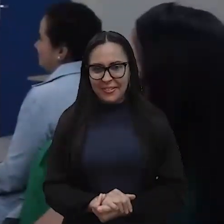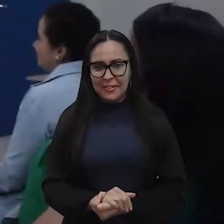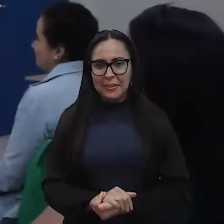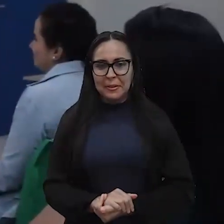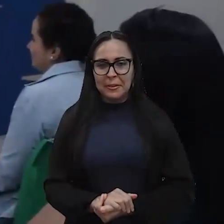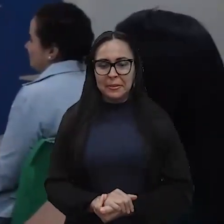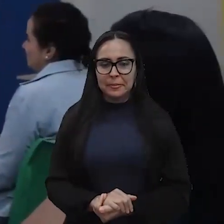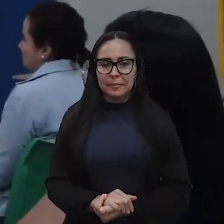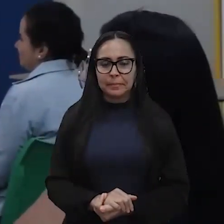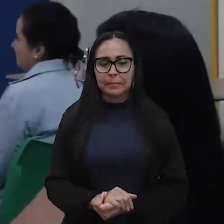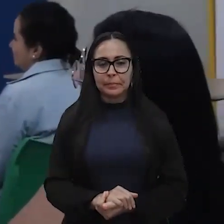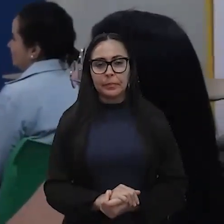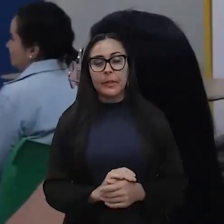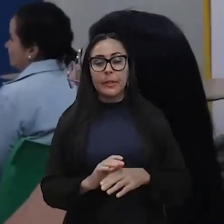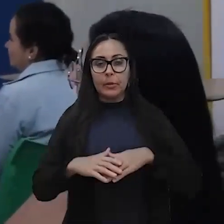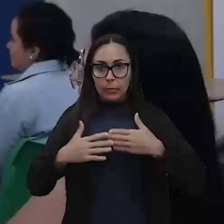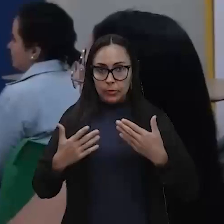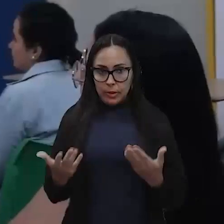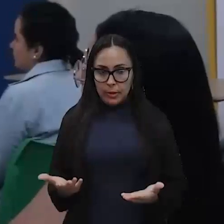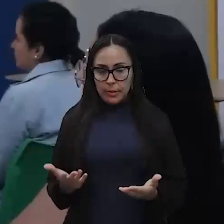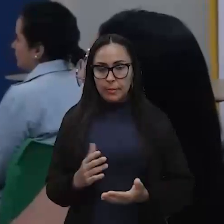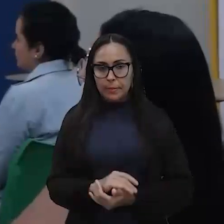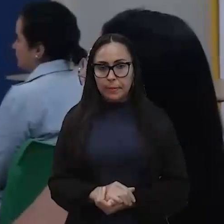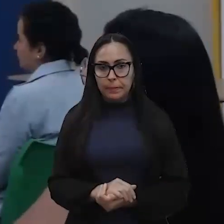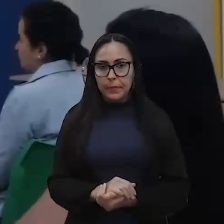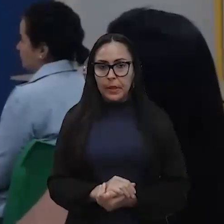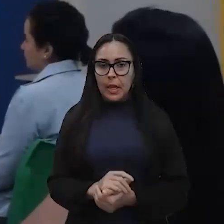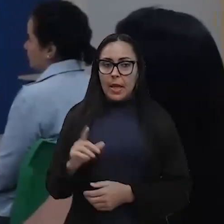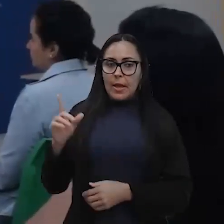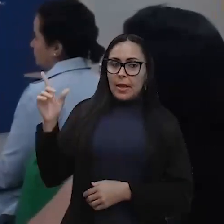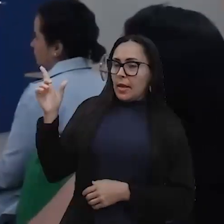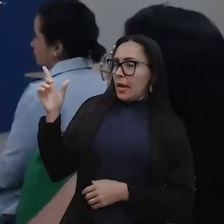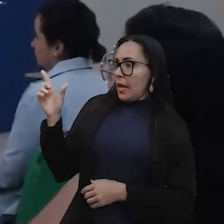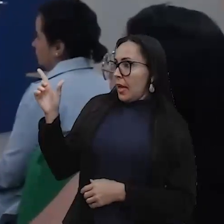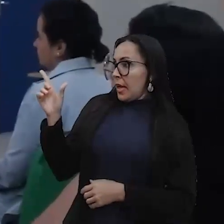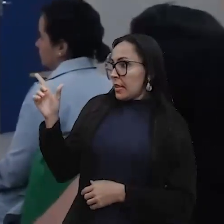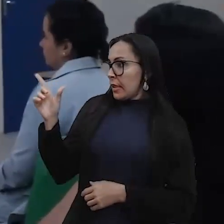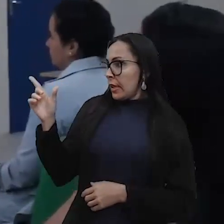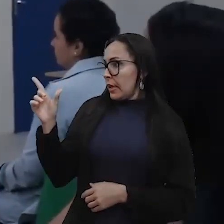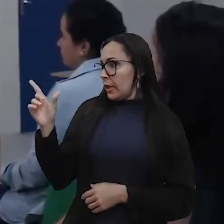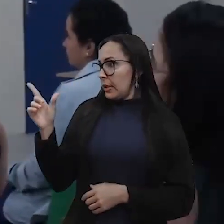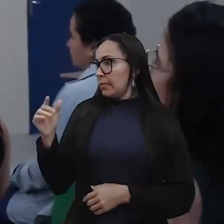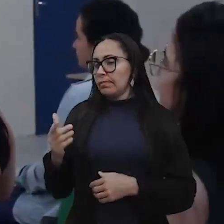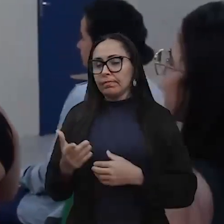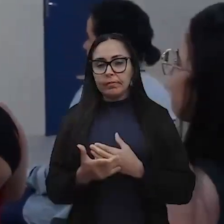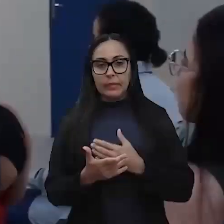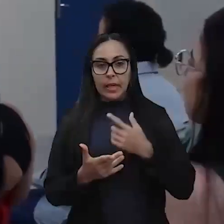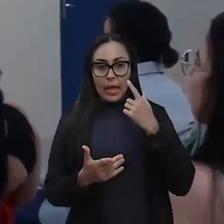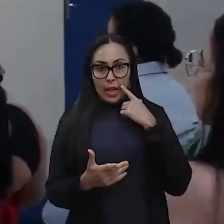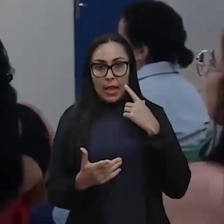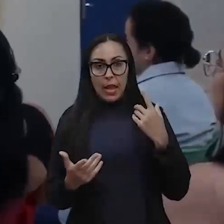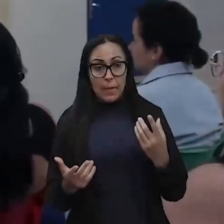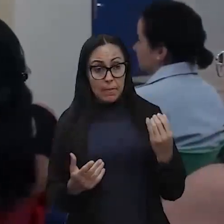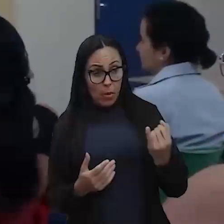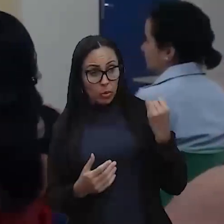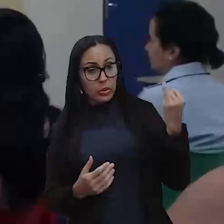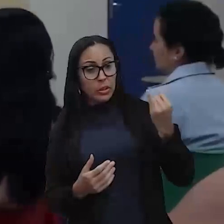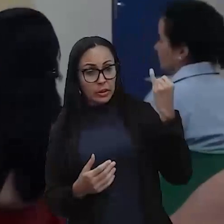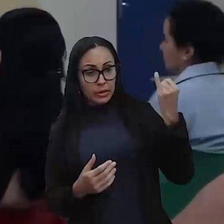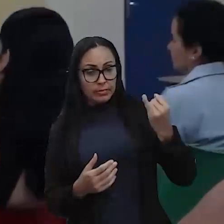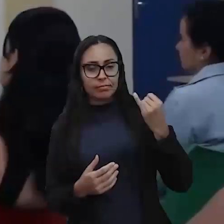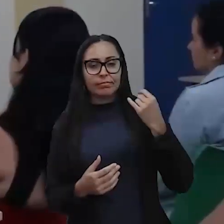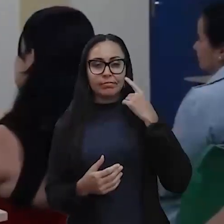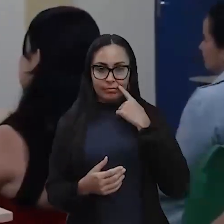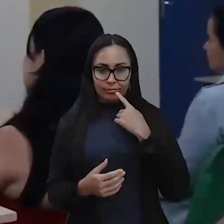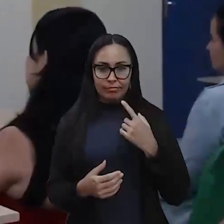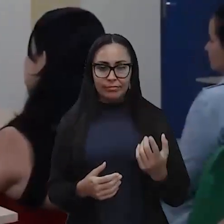Gente, é o seguinte. Essa mama daqui é uma relíquia. Isso aqui vale ouro de verdade. Se alguém achar por aí, me presenteiem